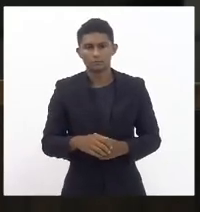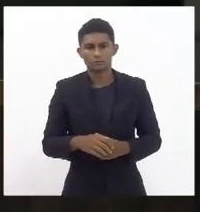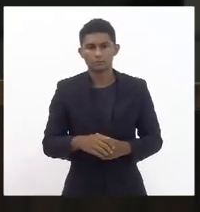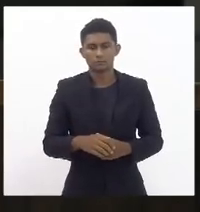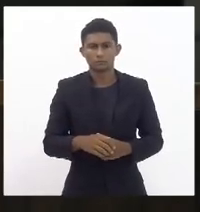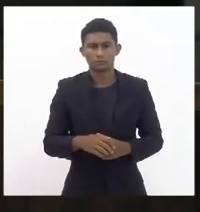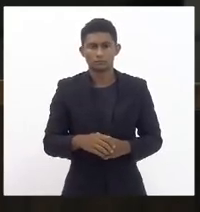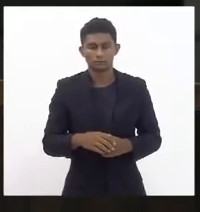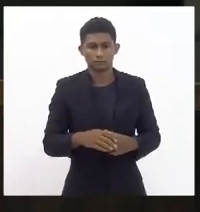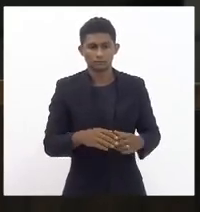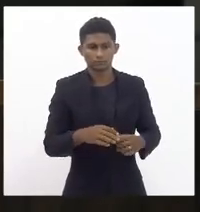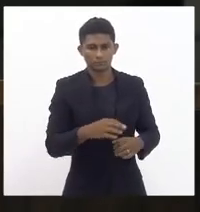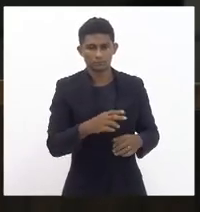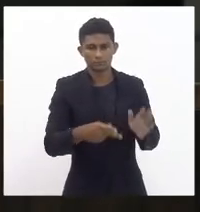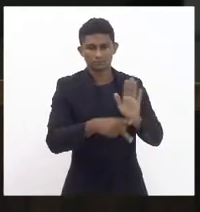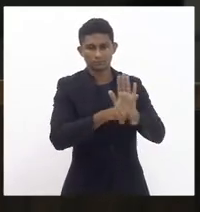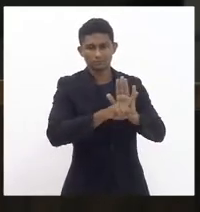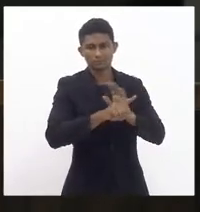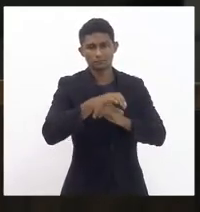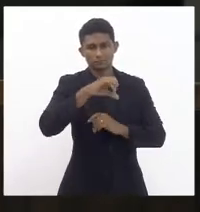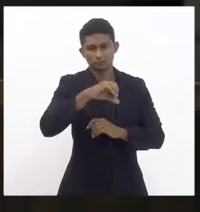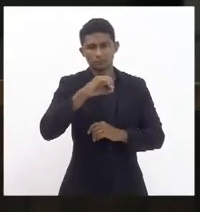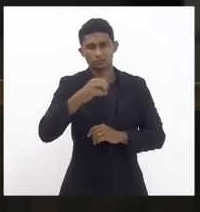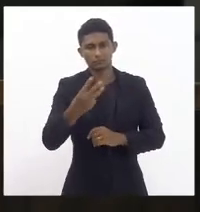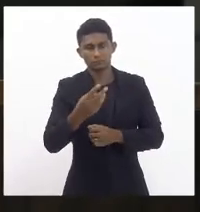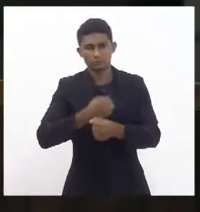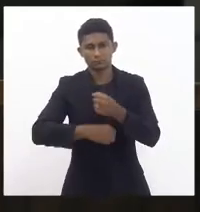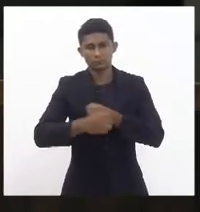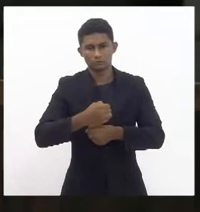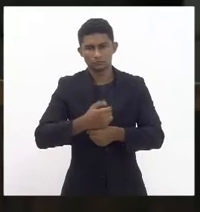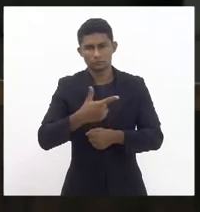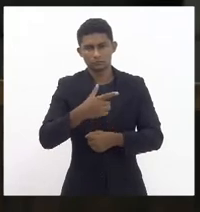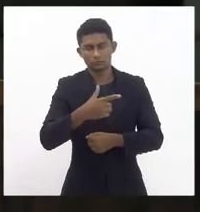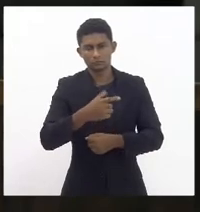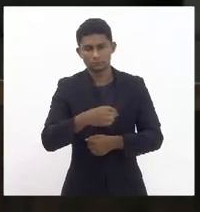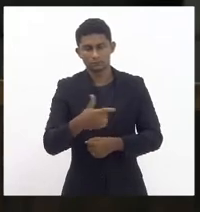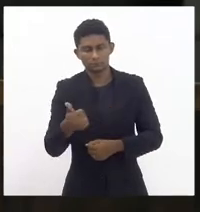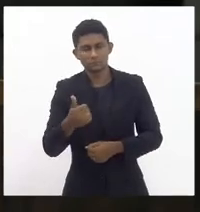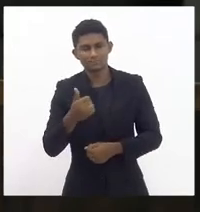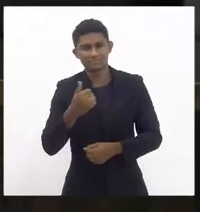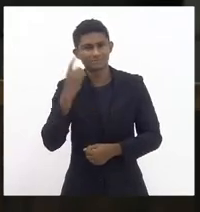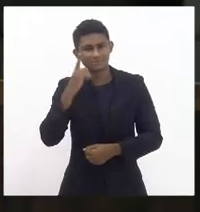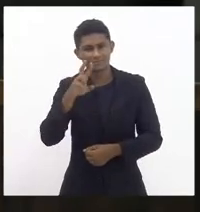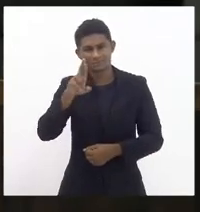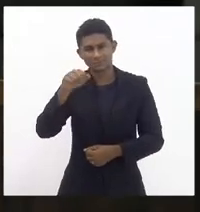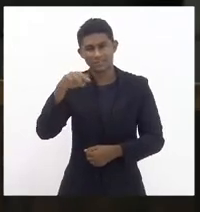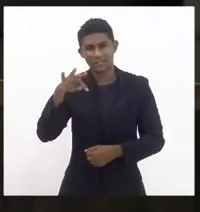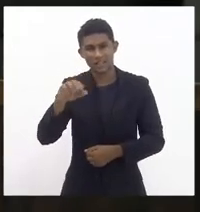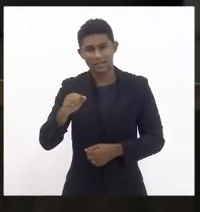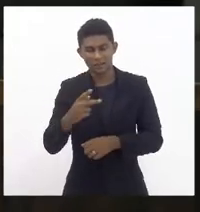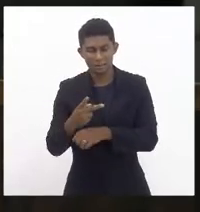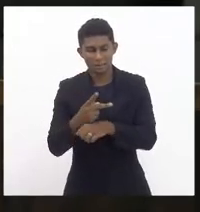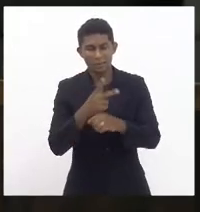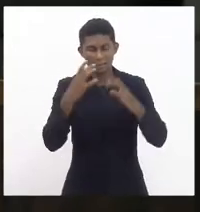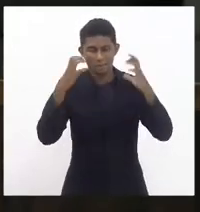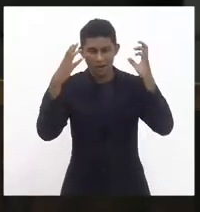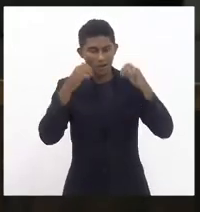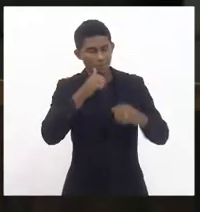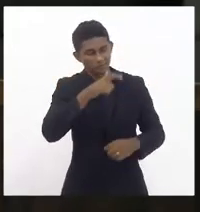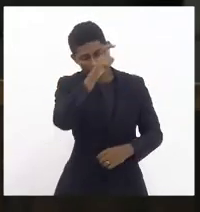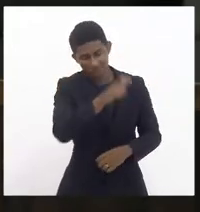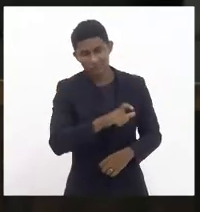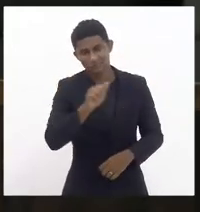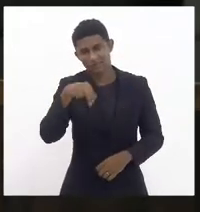Machado favorável para resolução 903 de autoria do deputado Renata concede prêmio Mariele a Ana Paula